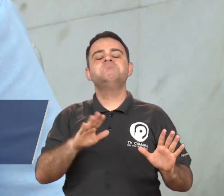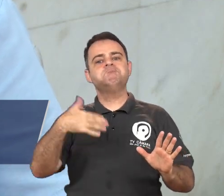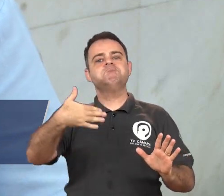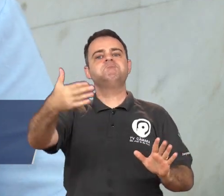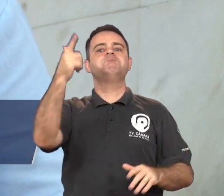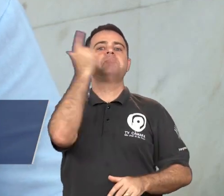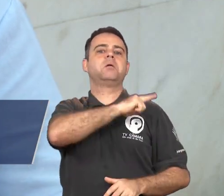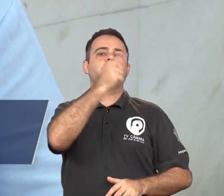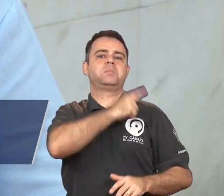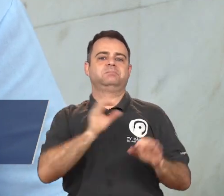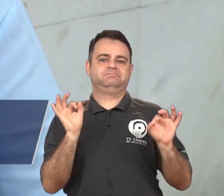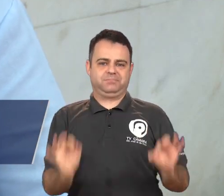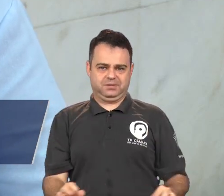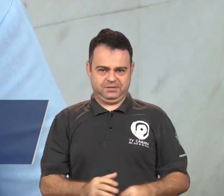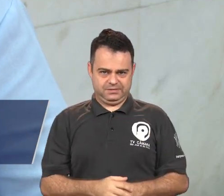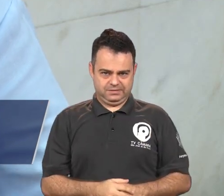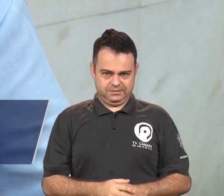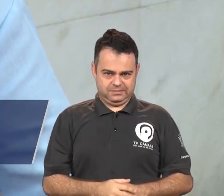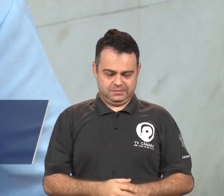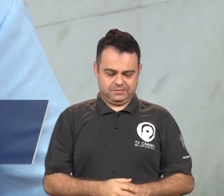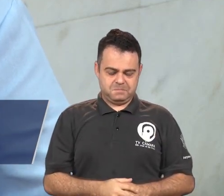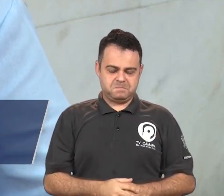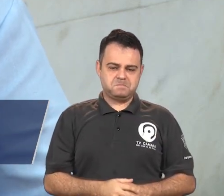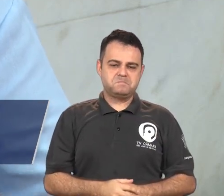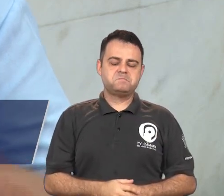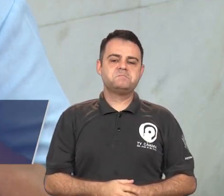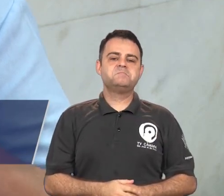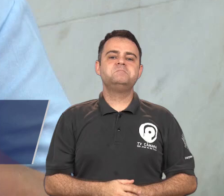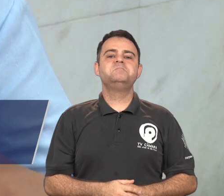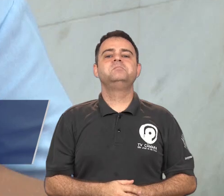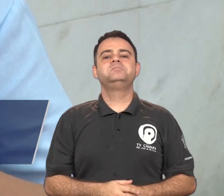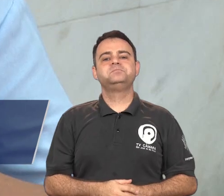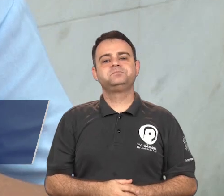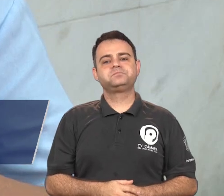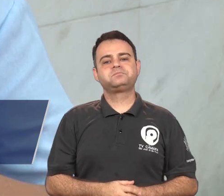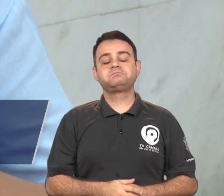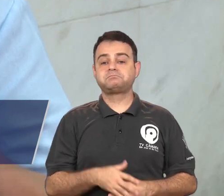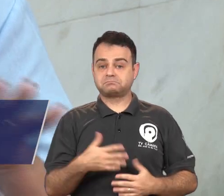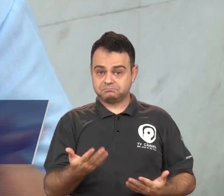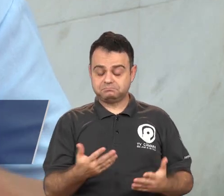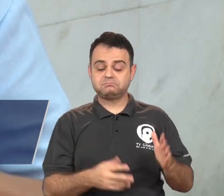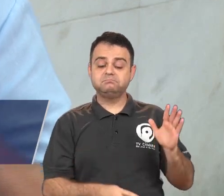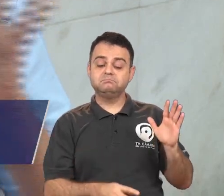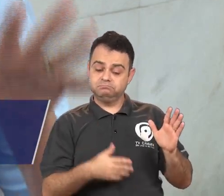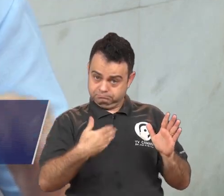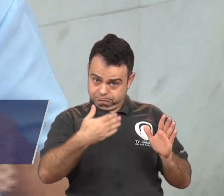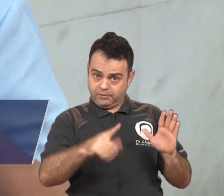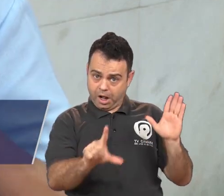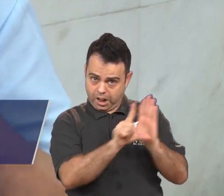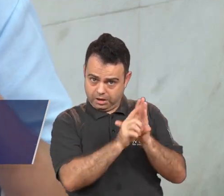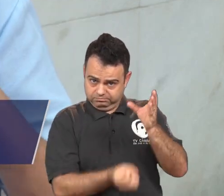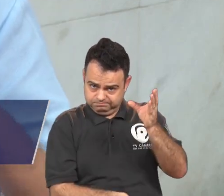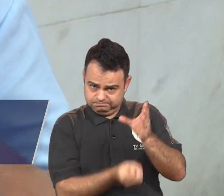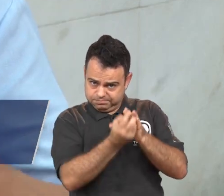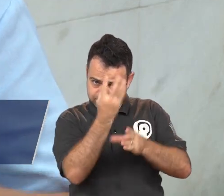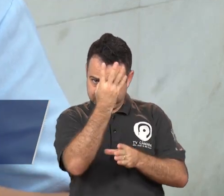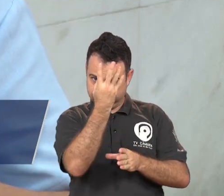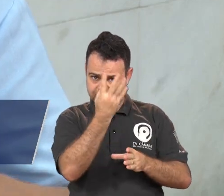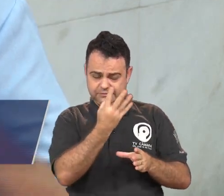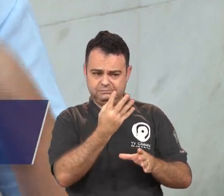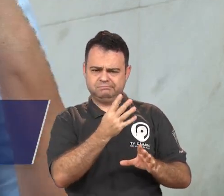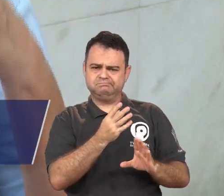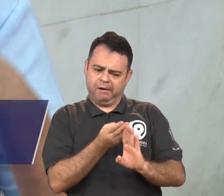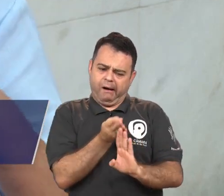discussão. E também quando nós conseguimos que fosse aprovada, depois de todo o trâmite, de